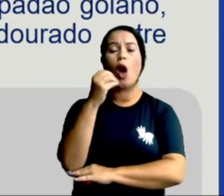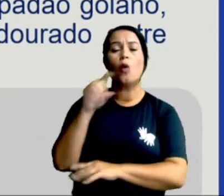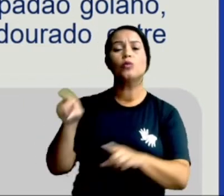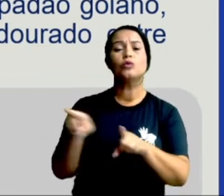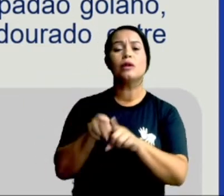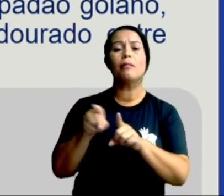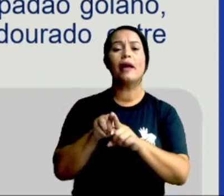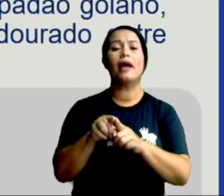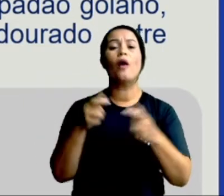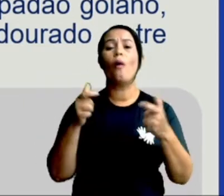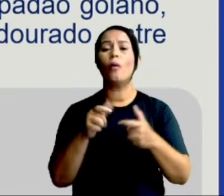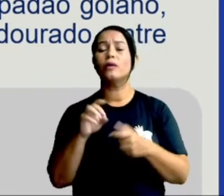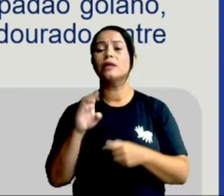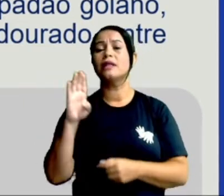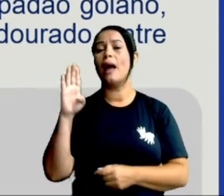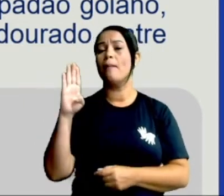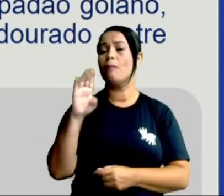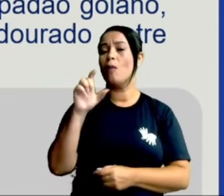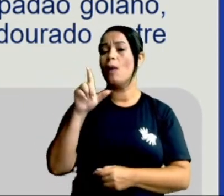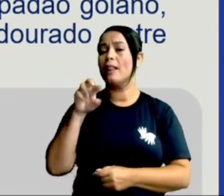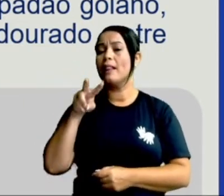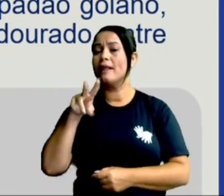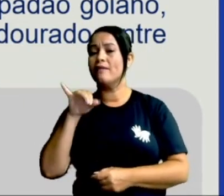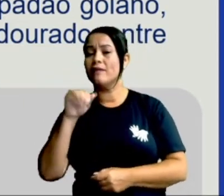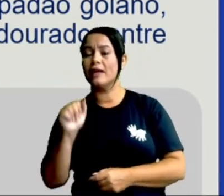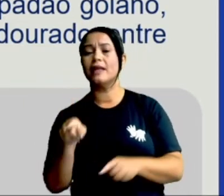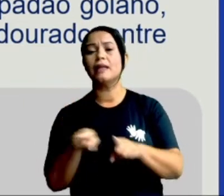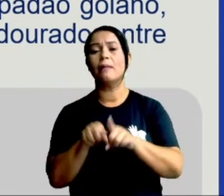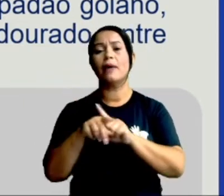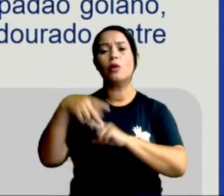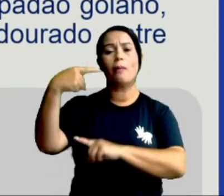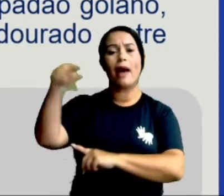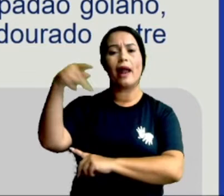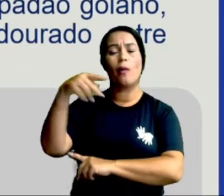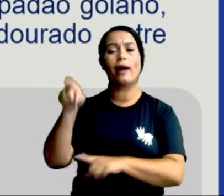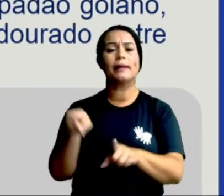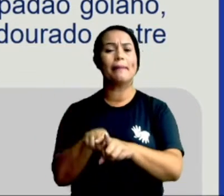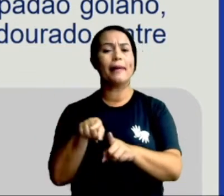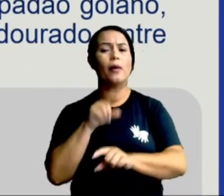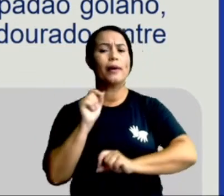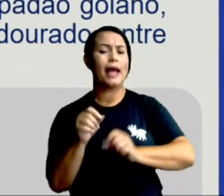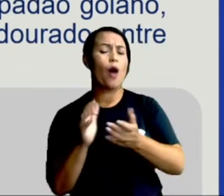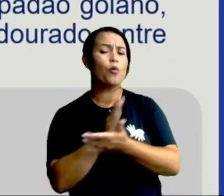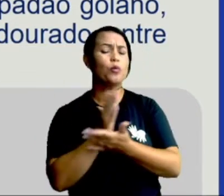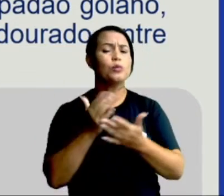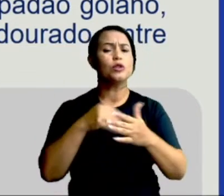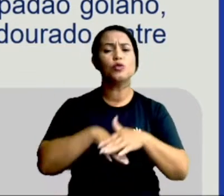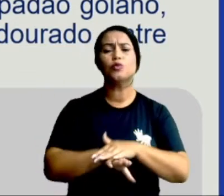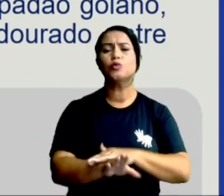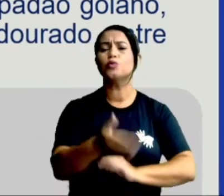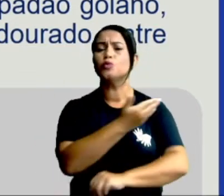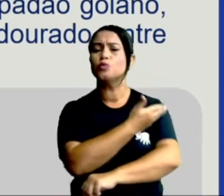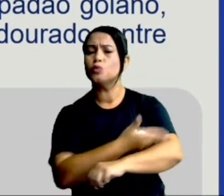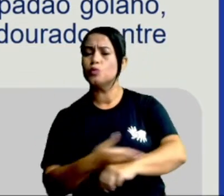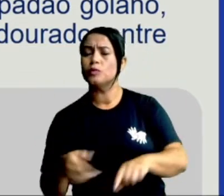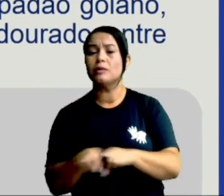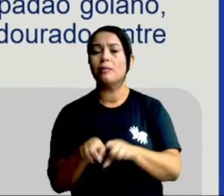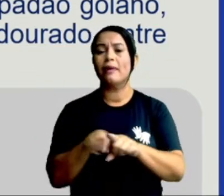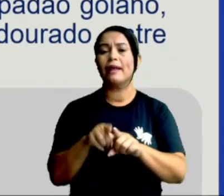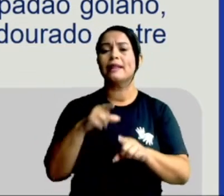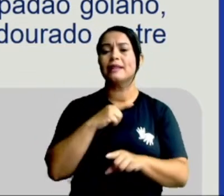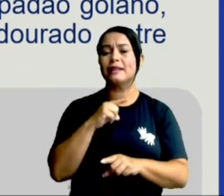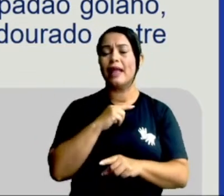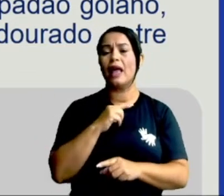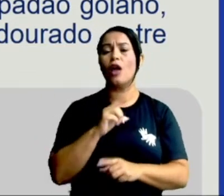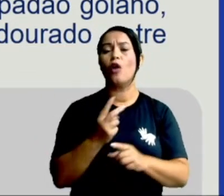e paraguaios. São manifestações culturais típicas da região a cavalhada e o fogaréu,